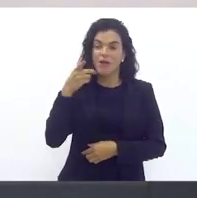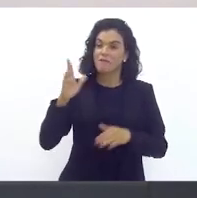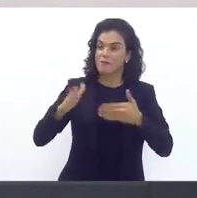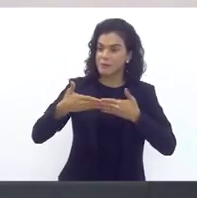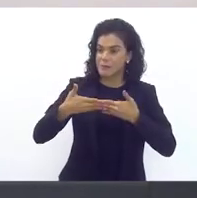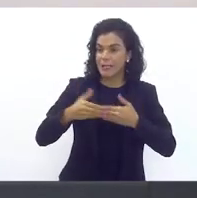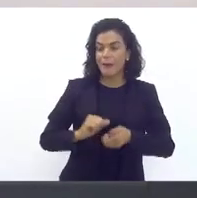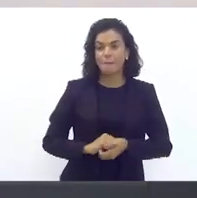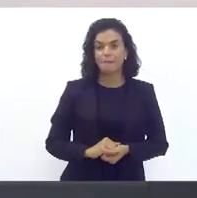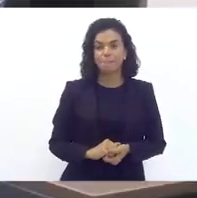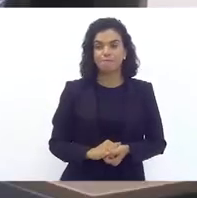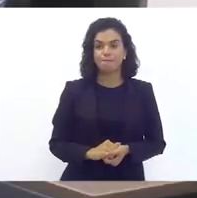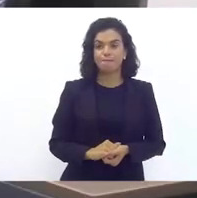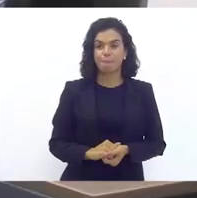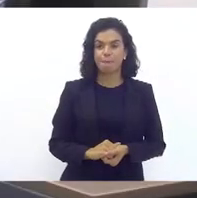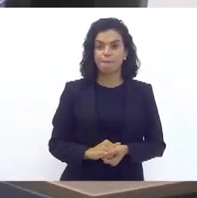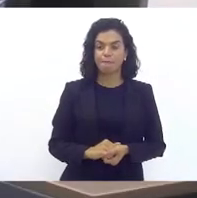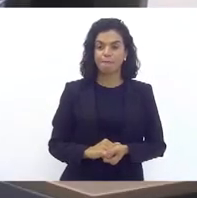encerrar.